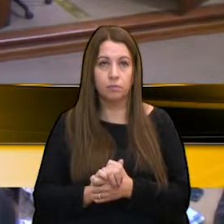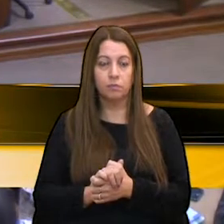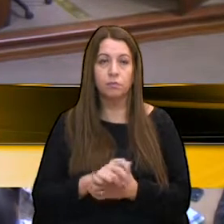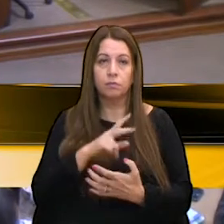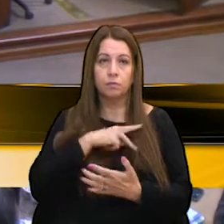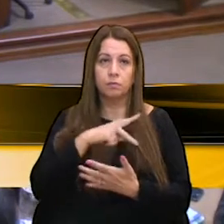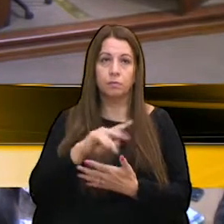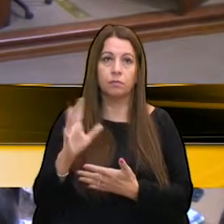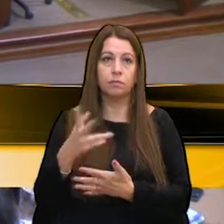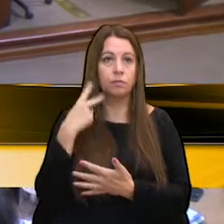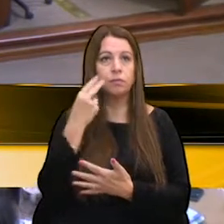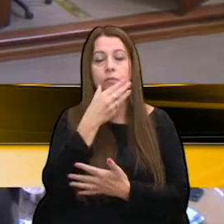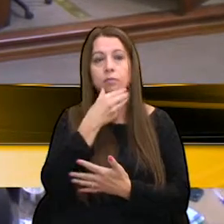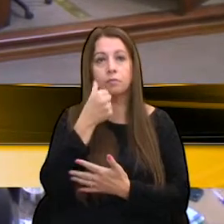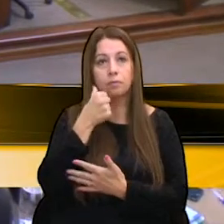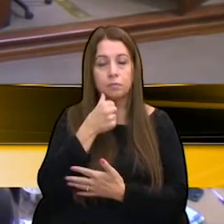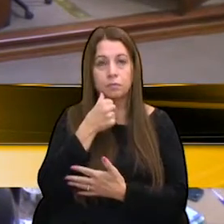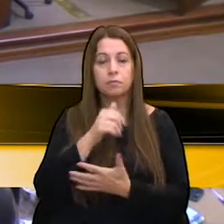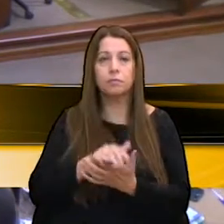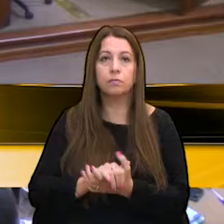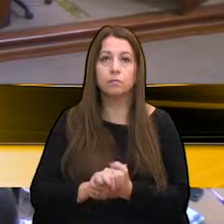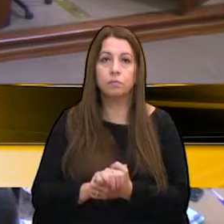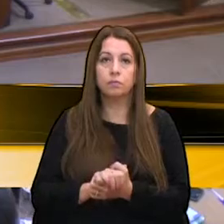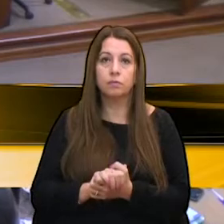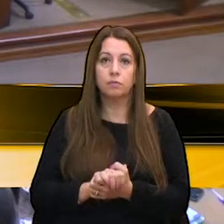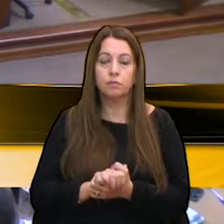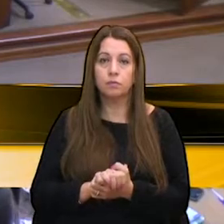Senhor presidente, senhoras vereadoras, senhores vereadores,